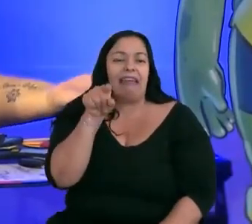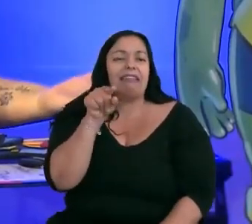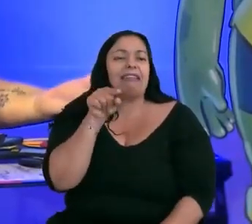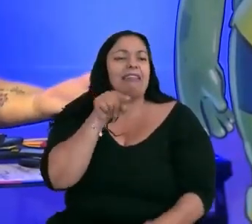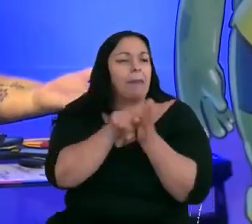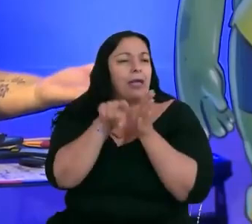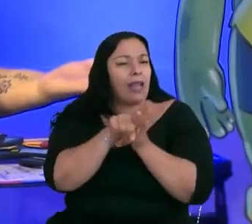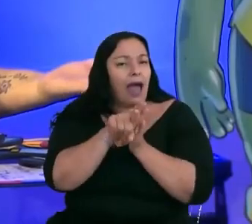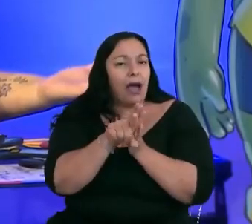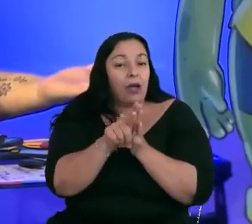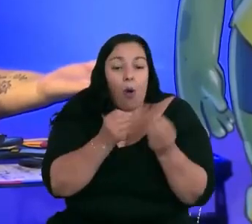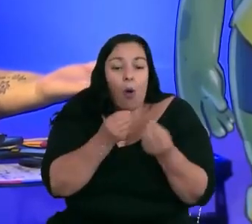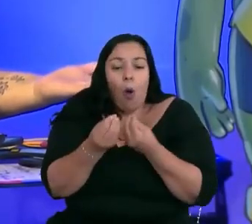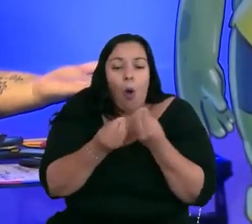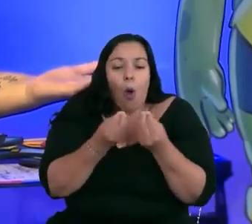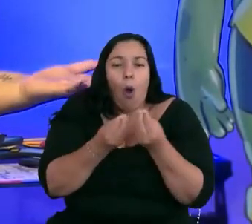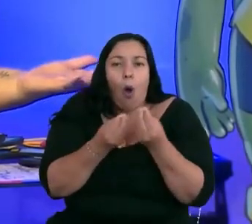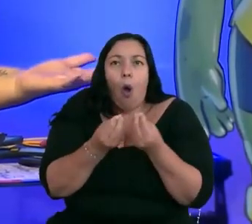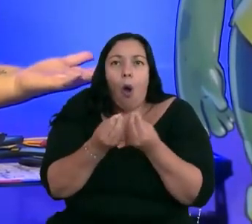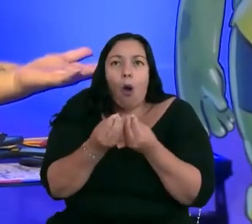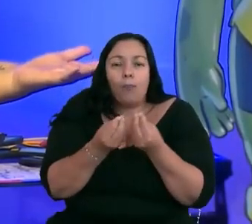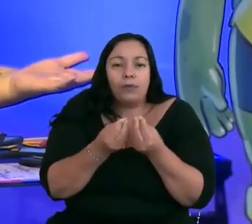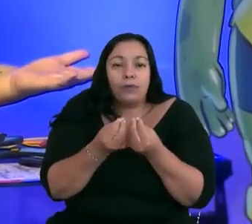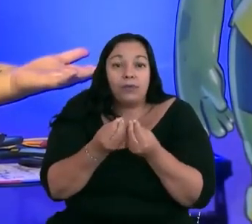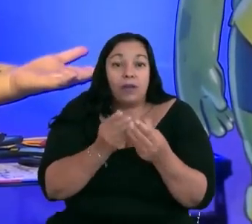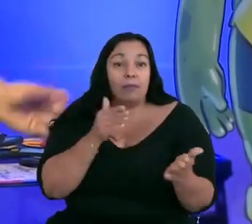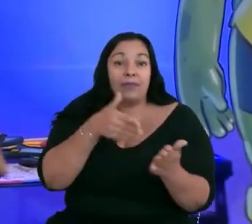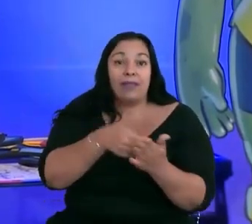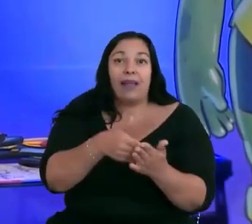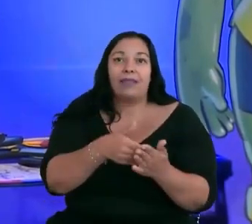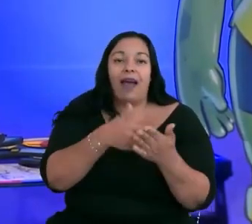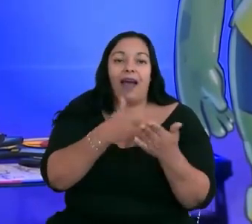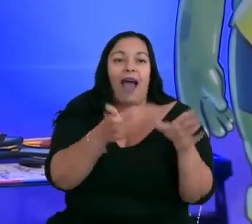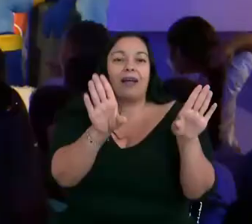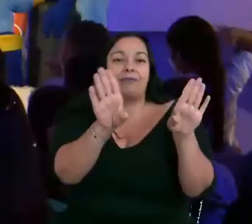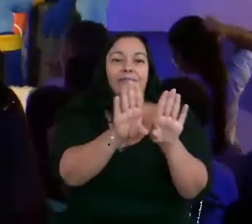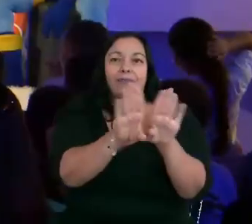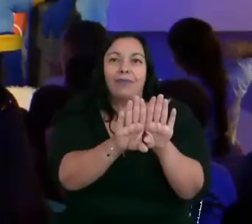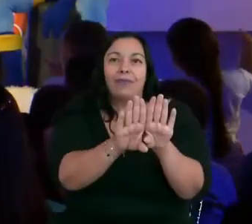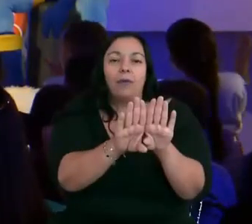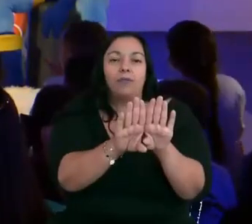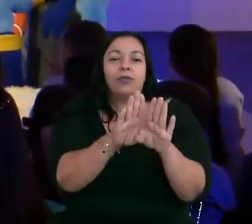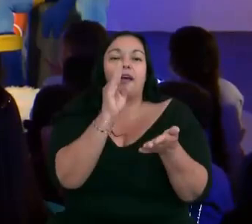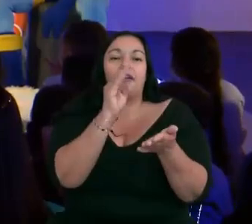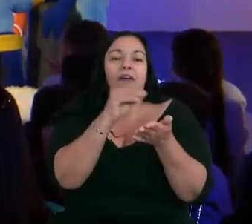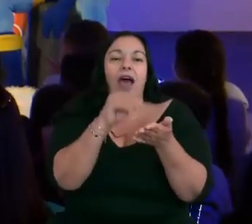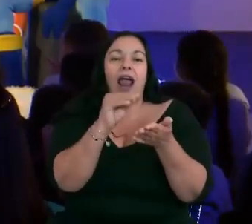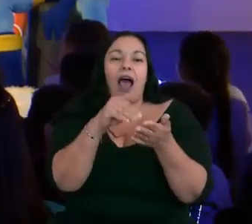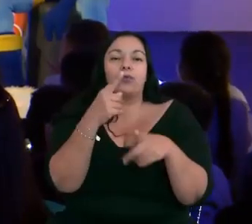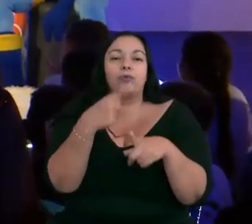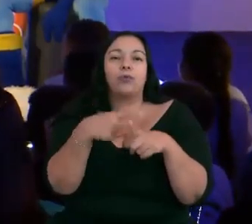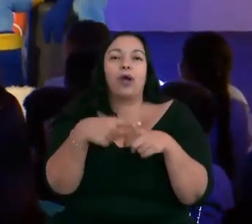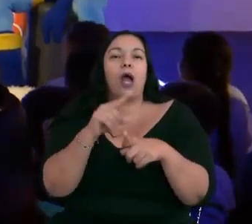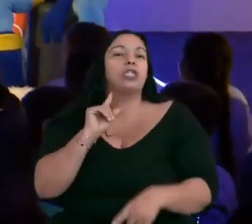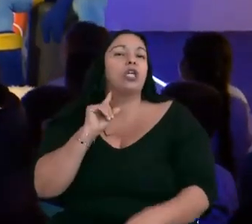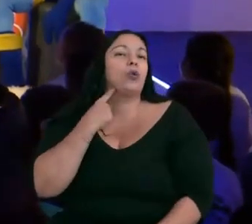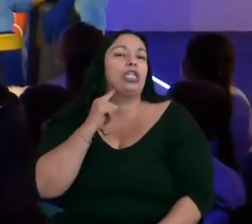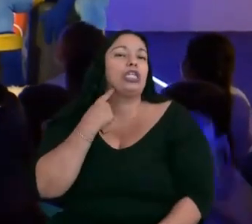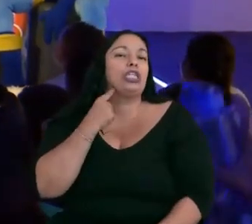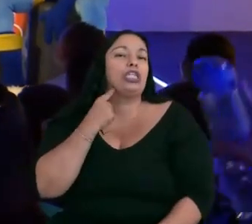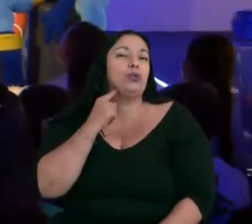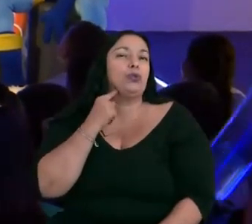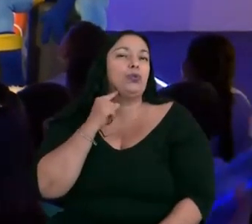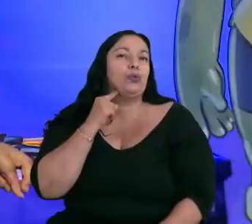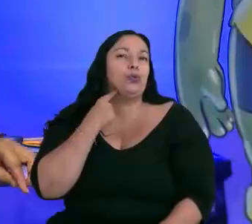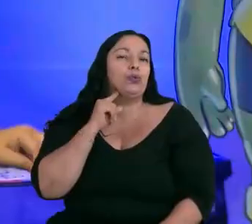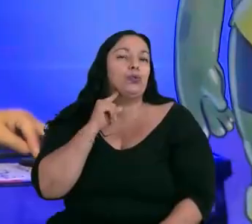vamos entrar se estamos fracos por causa do lixo? Aí, eles foram muito inteligentes.